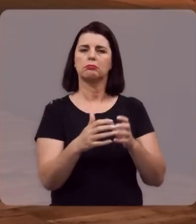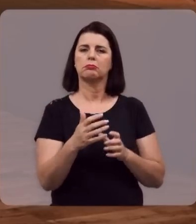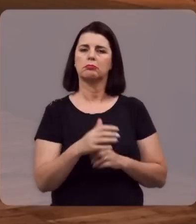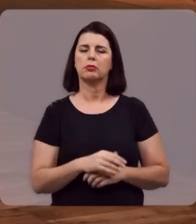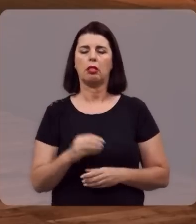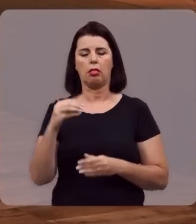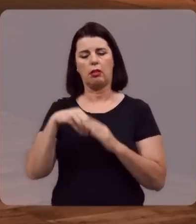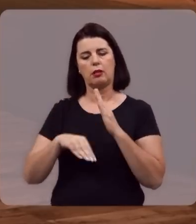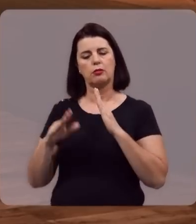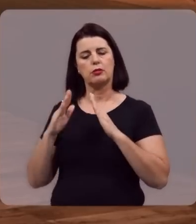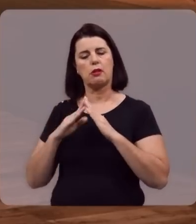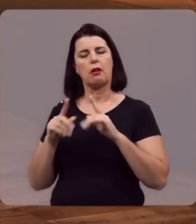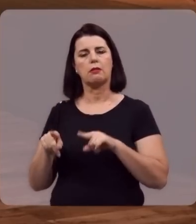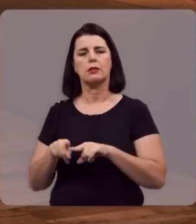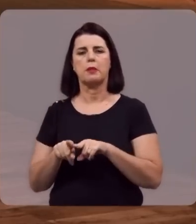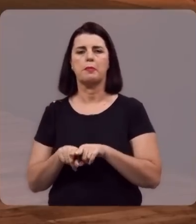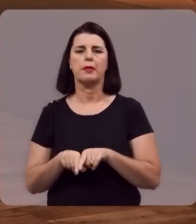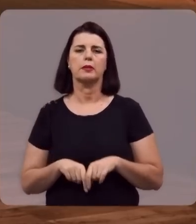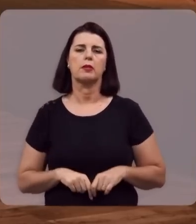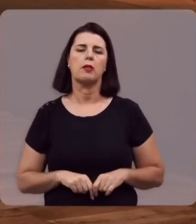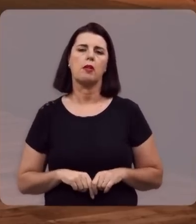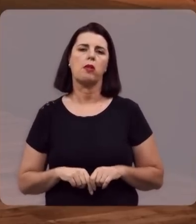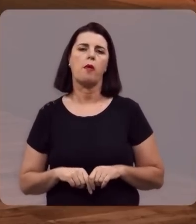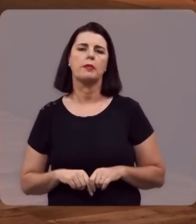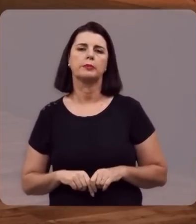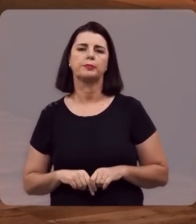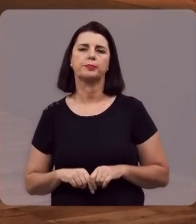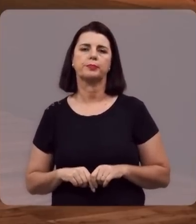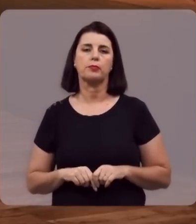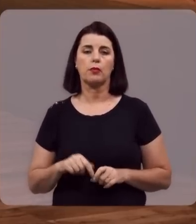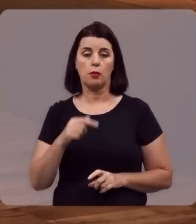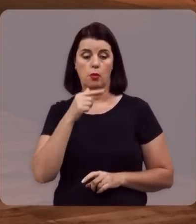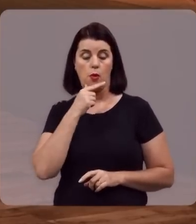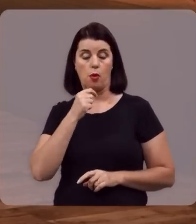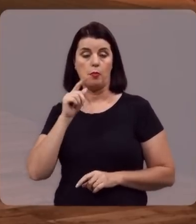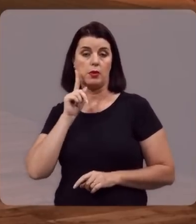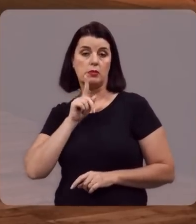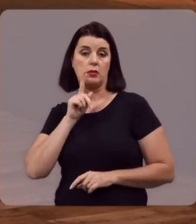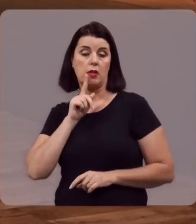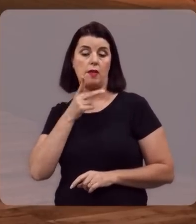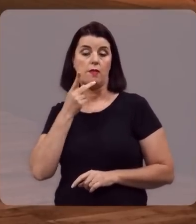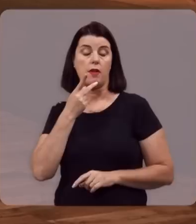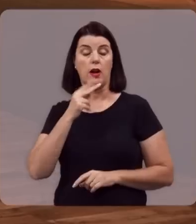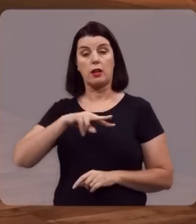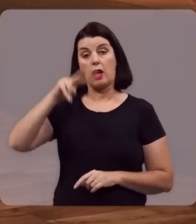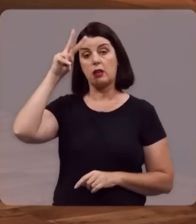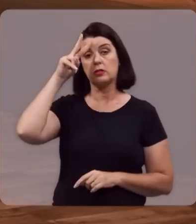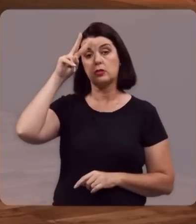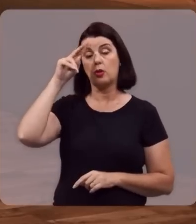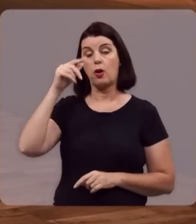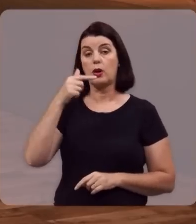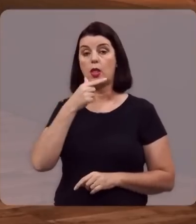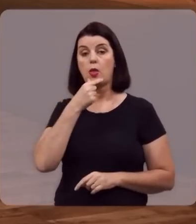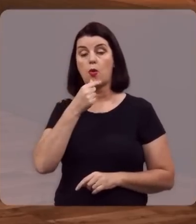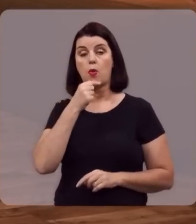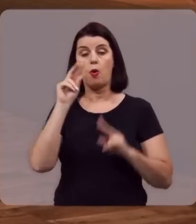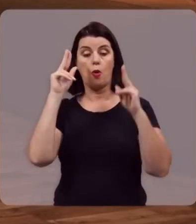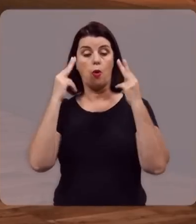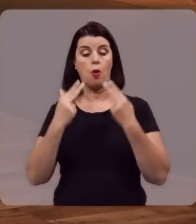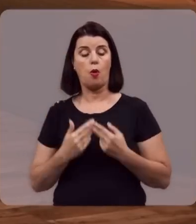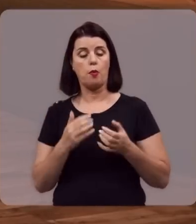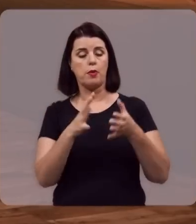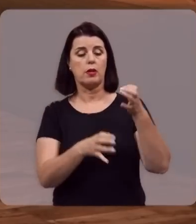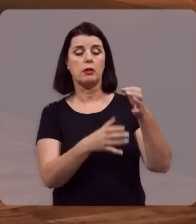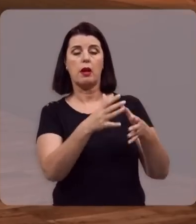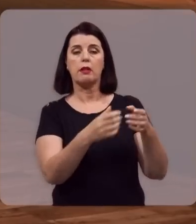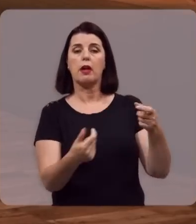ou domésticos. Arnold Toynbee chegou a afirmar que a história da humanidade é a história